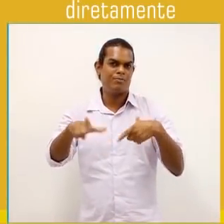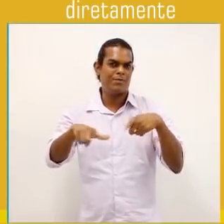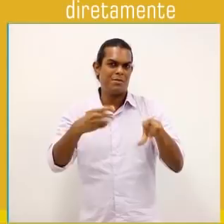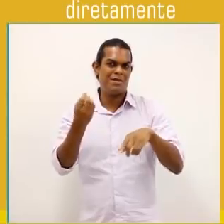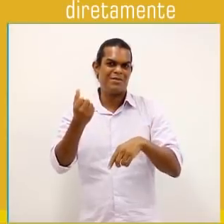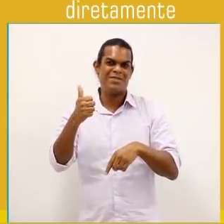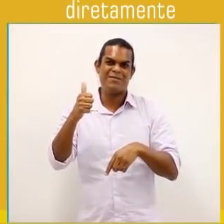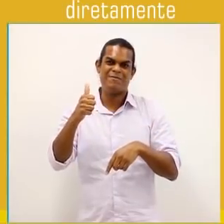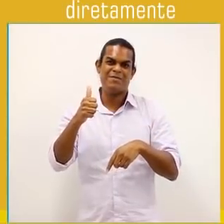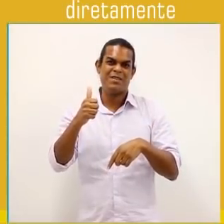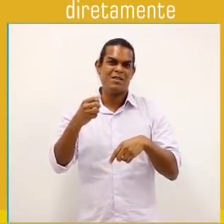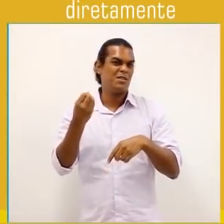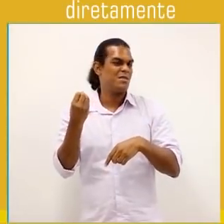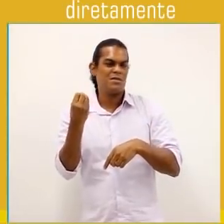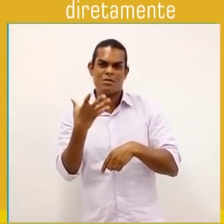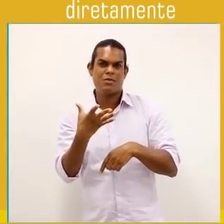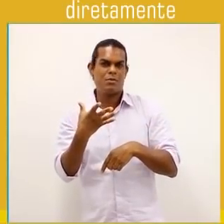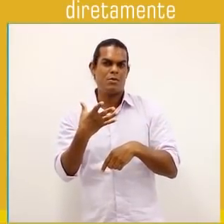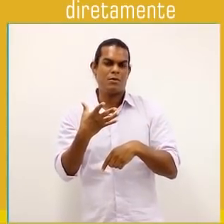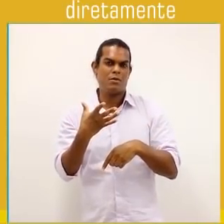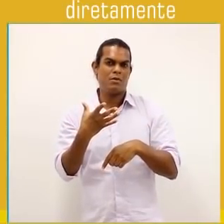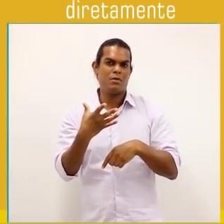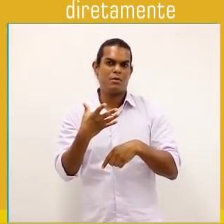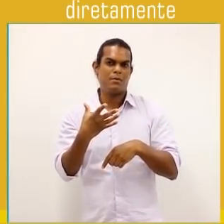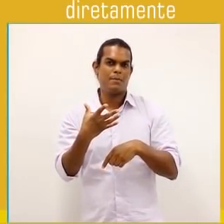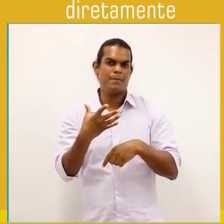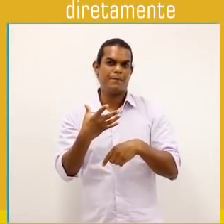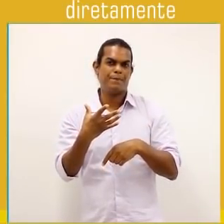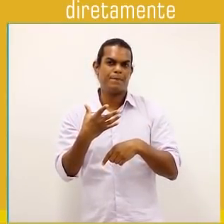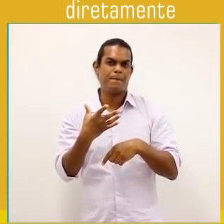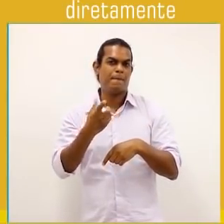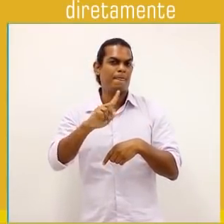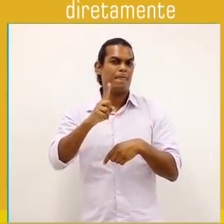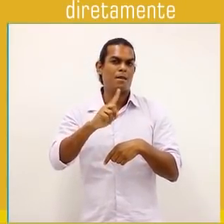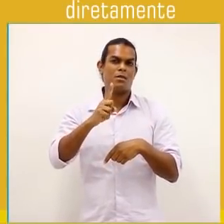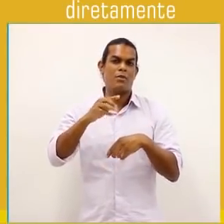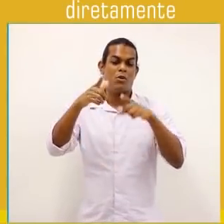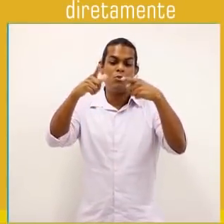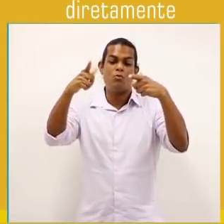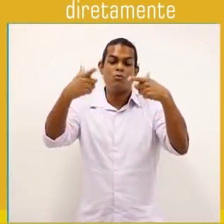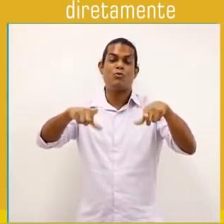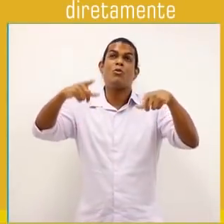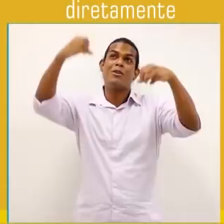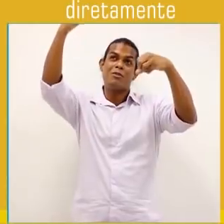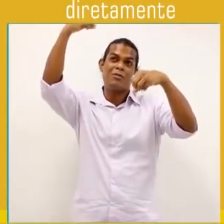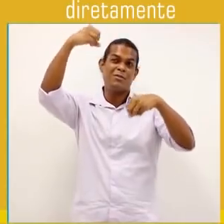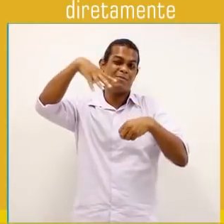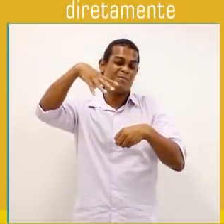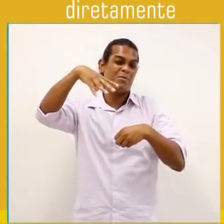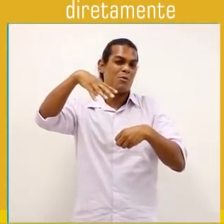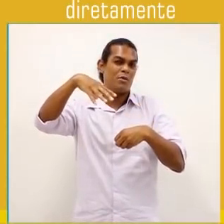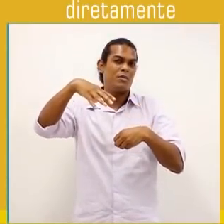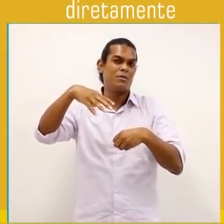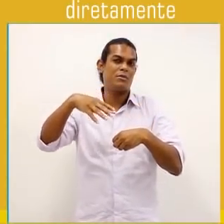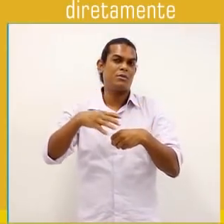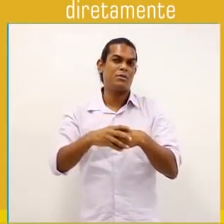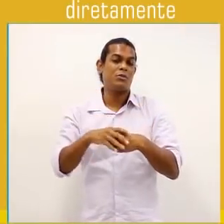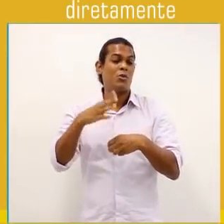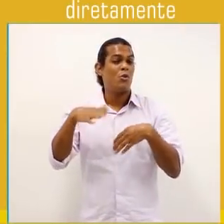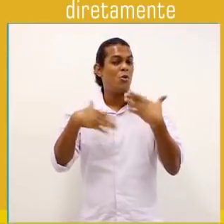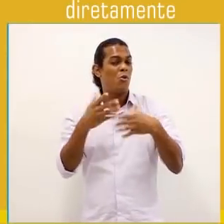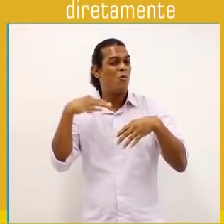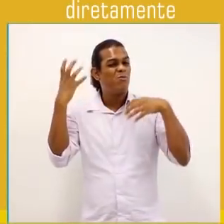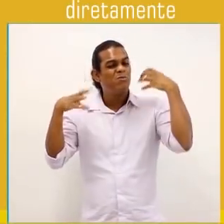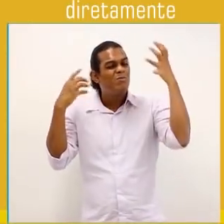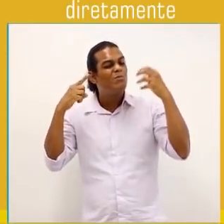o maquinário, não é um ambiente que está com pouca luminosidade, não é um ambiente que está com ruído, que esse